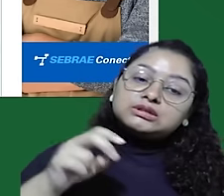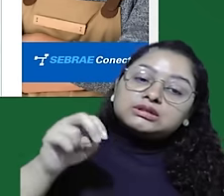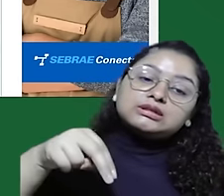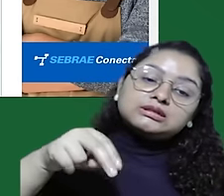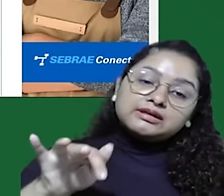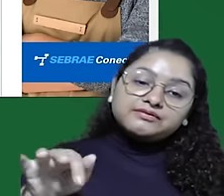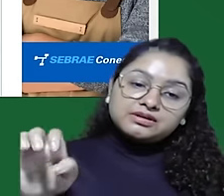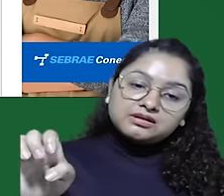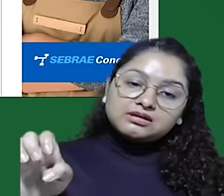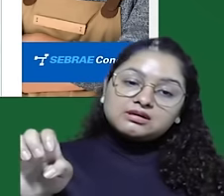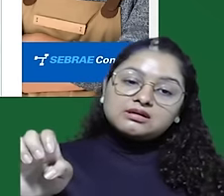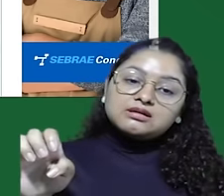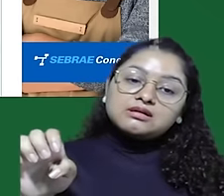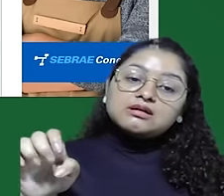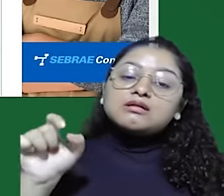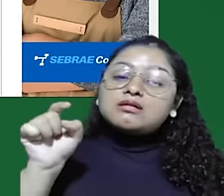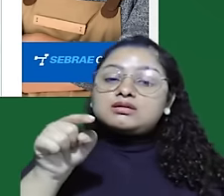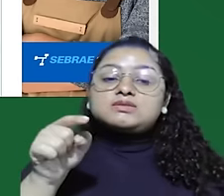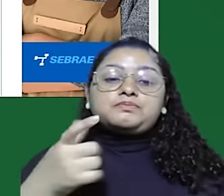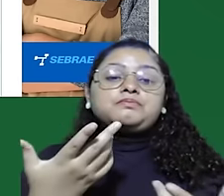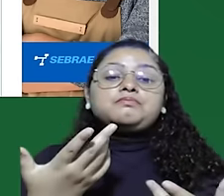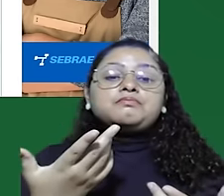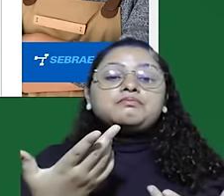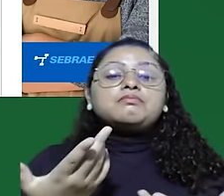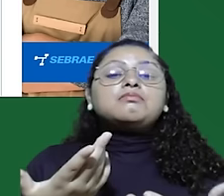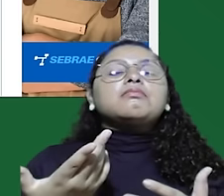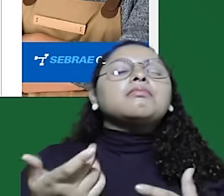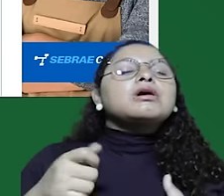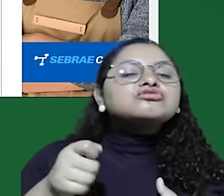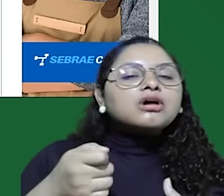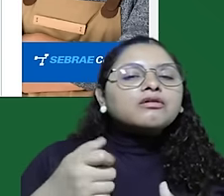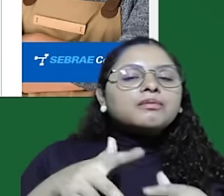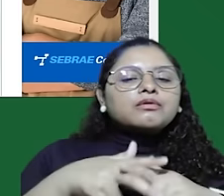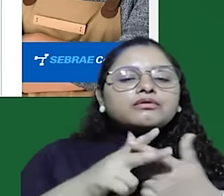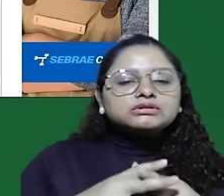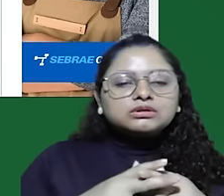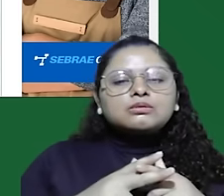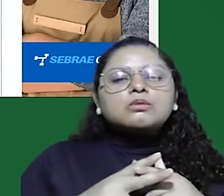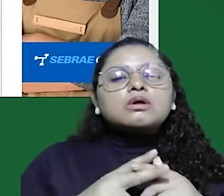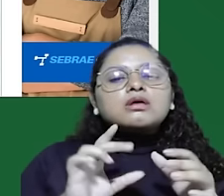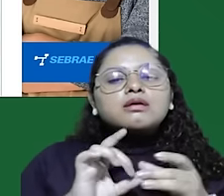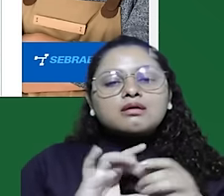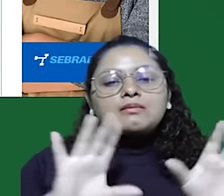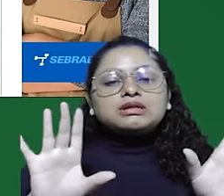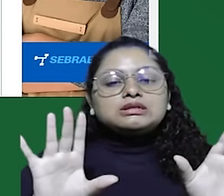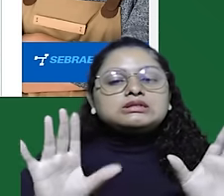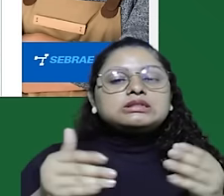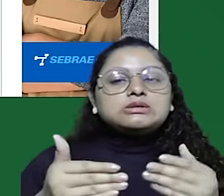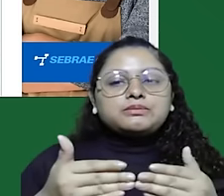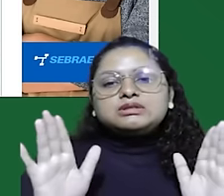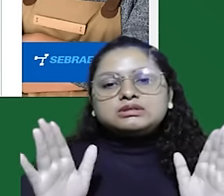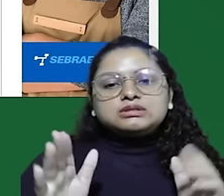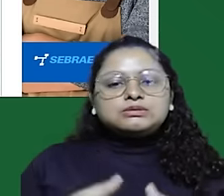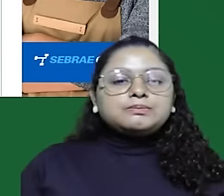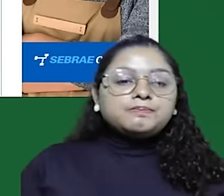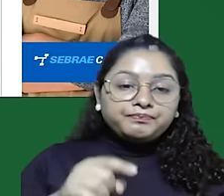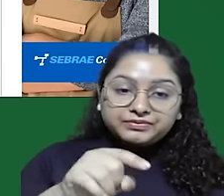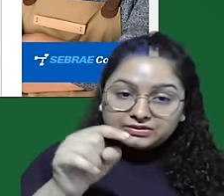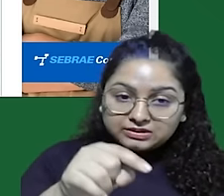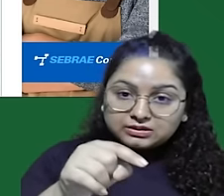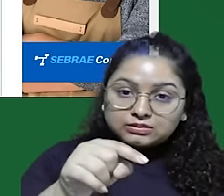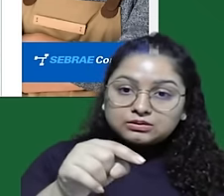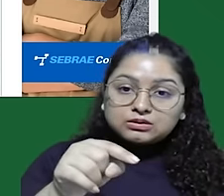aqui uma chave para configuração e habilitação repara pessoal o meu emissor aqui ele tá com habilitação de